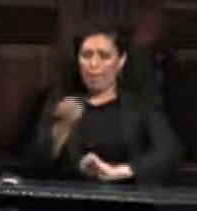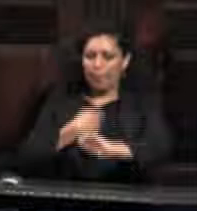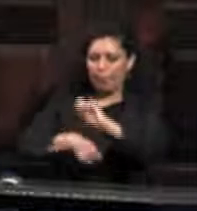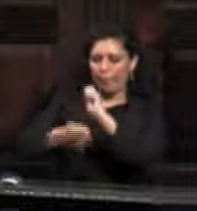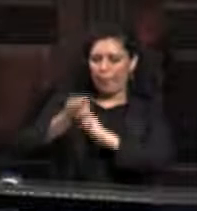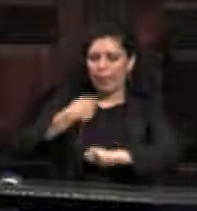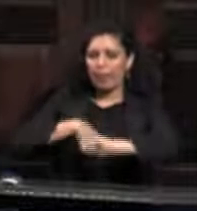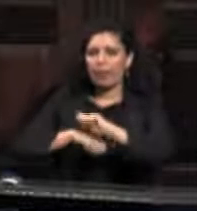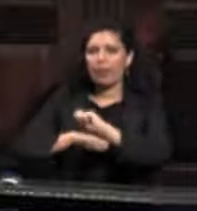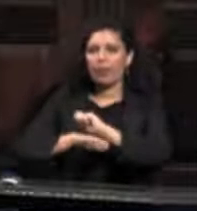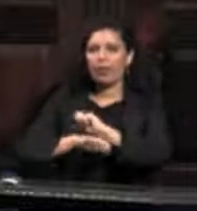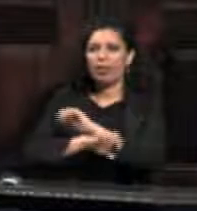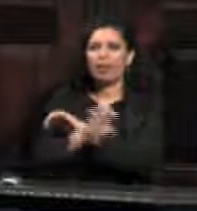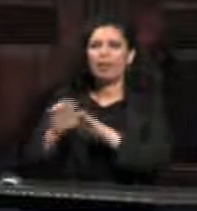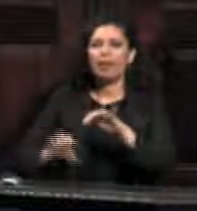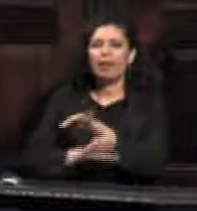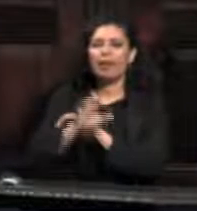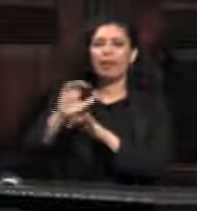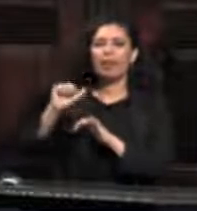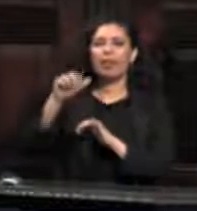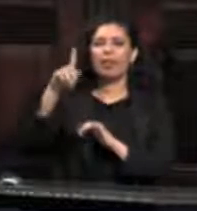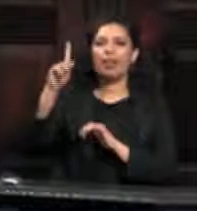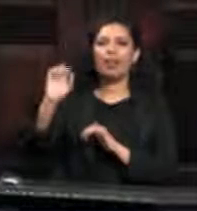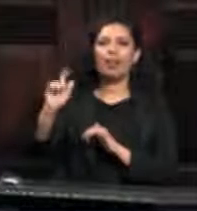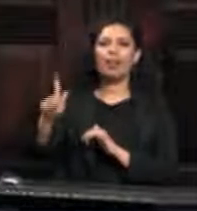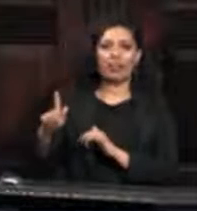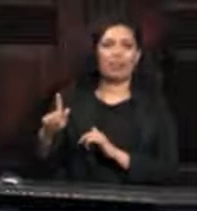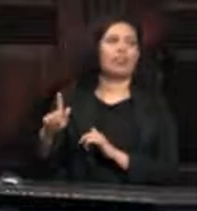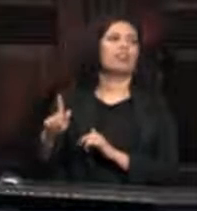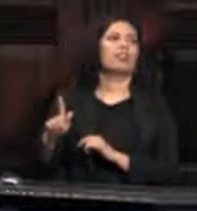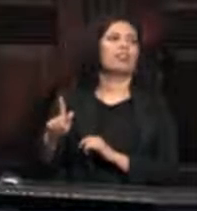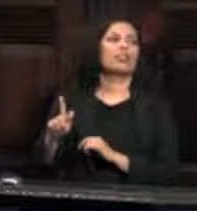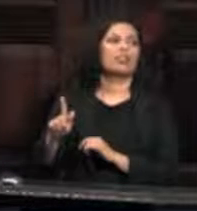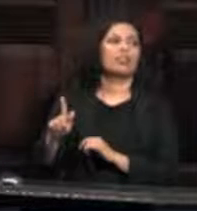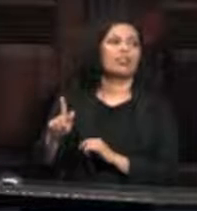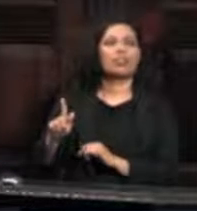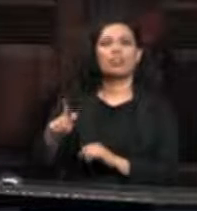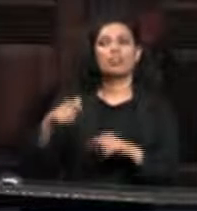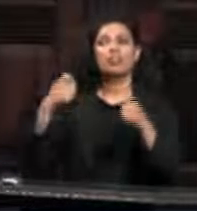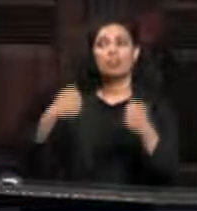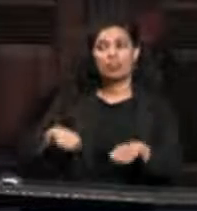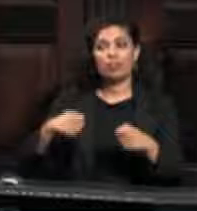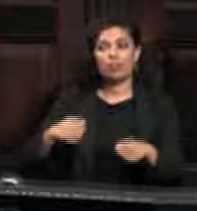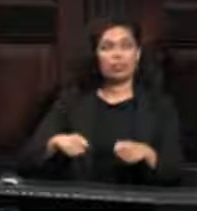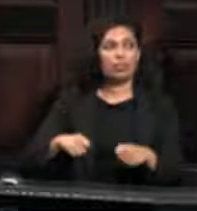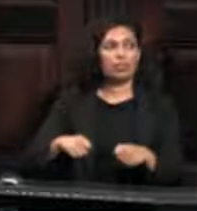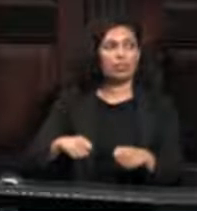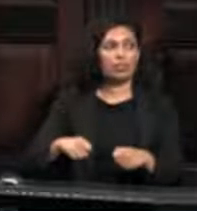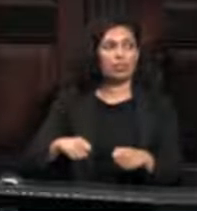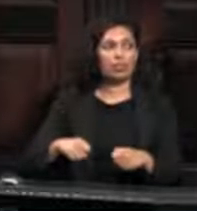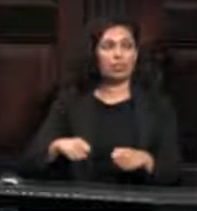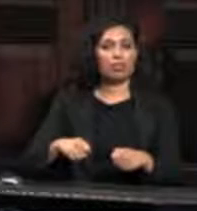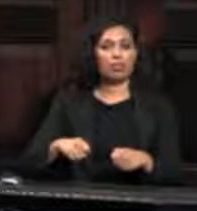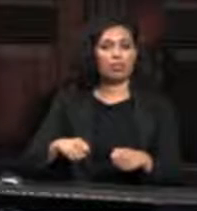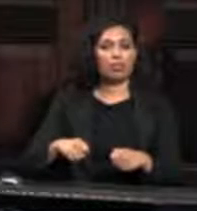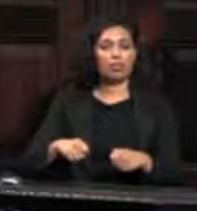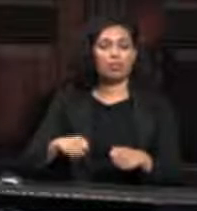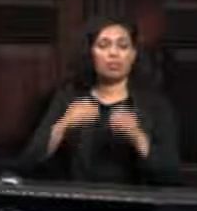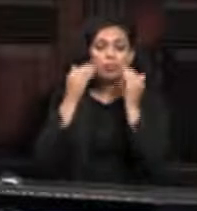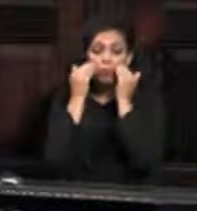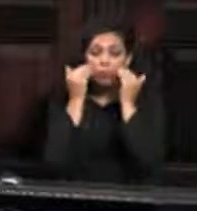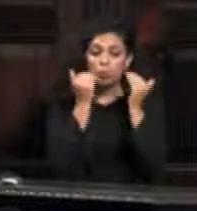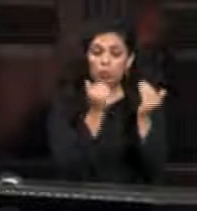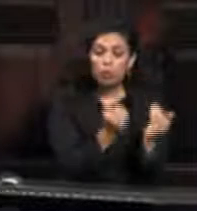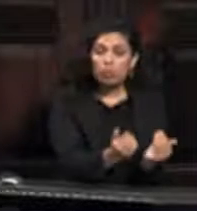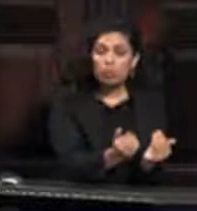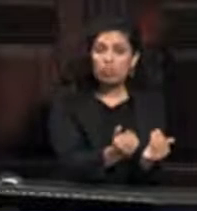onde estão os relógios e os medidores de água, devem fornecer o real gasto de